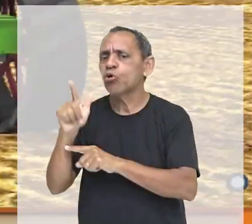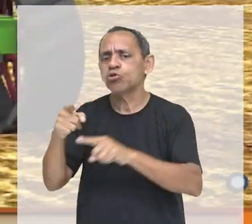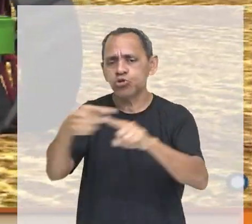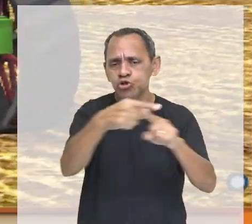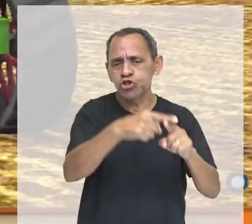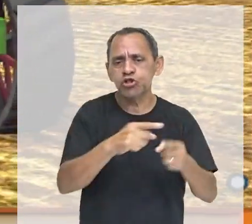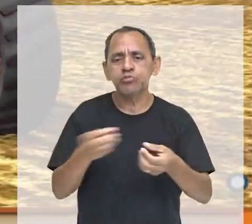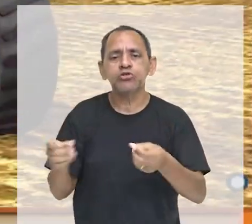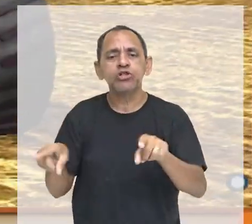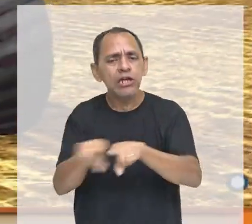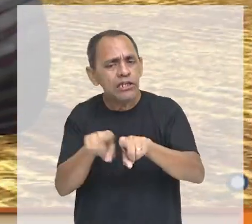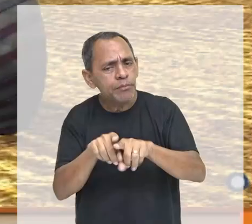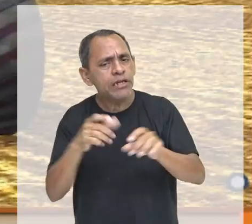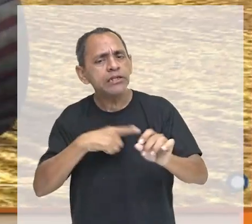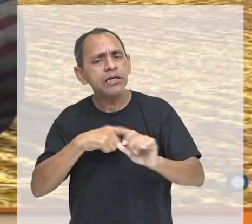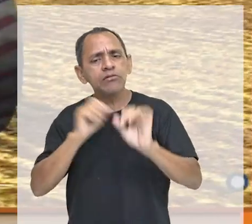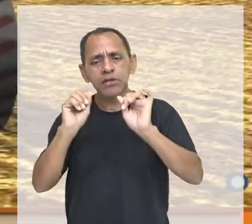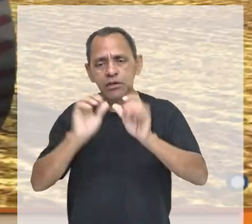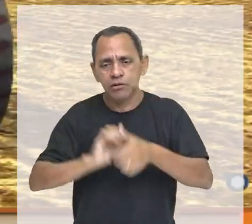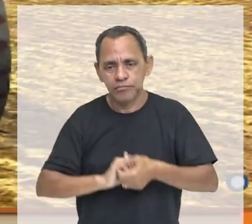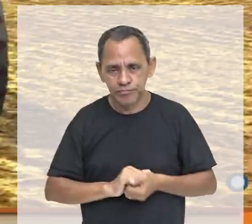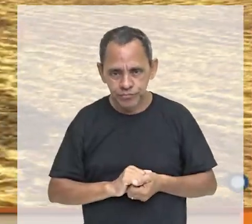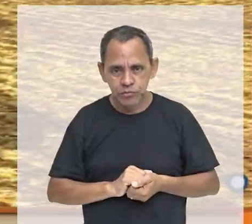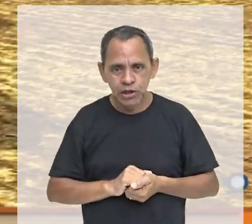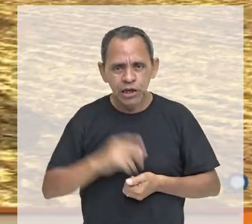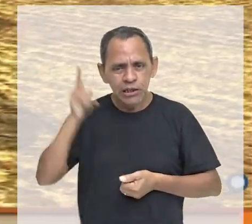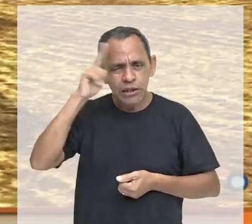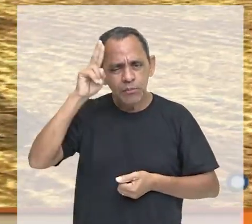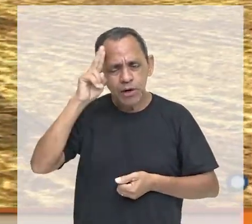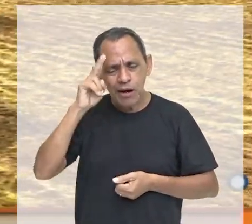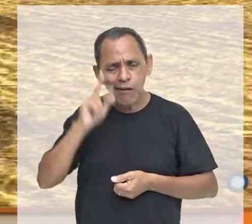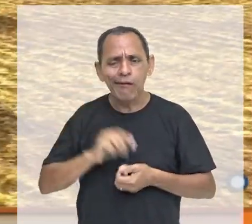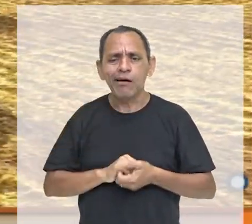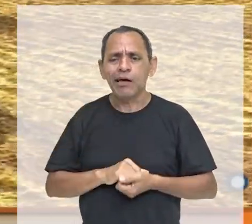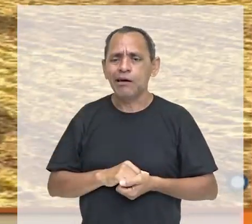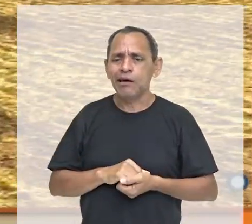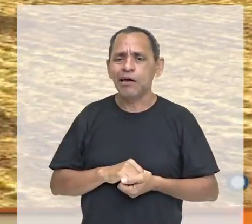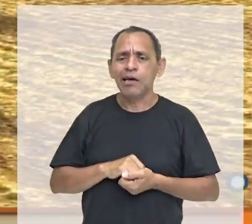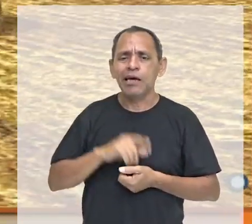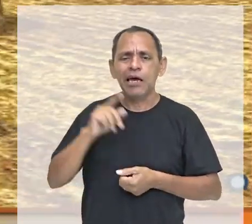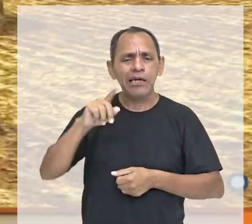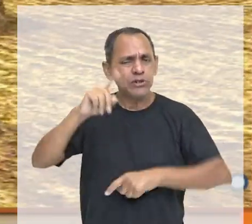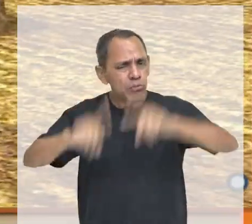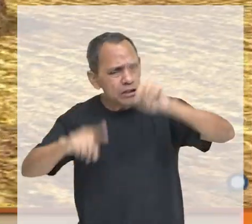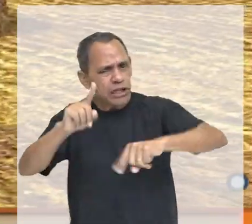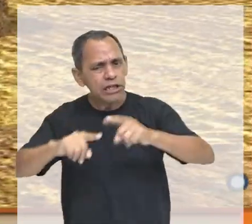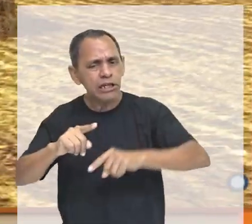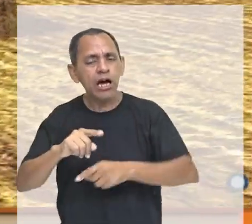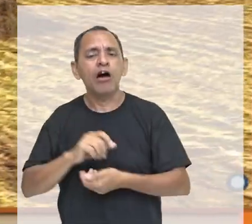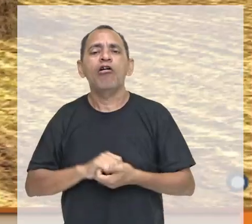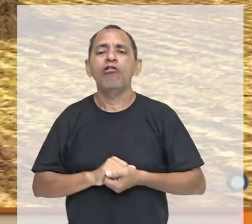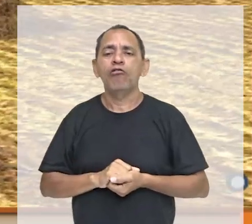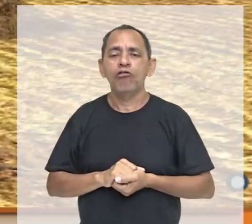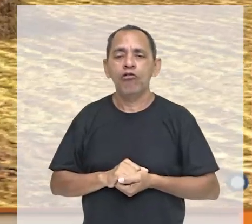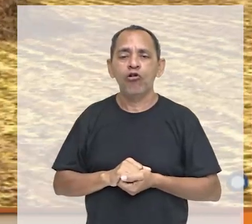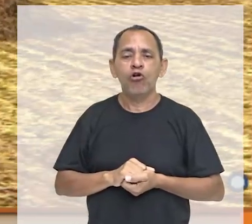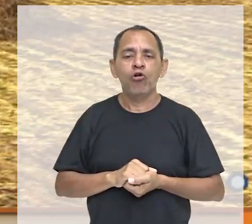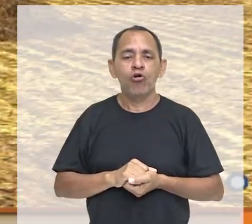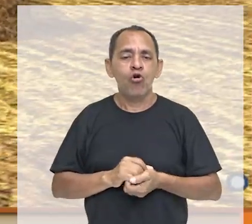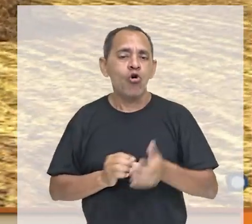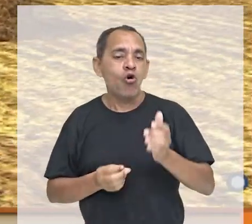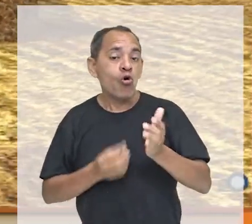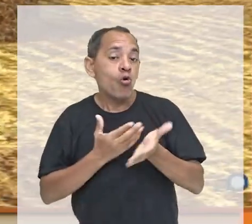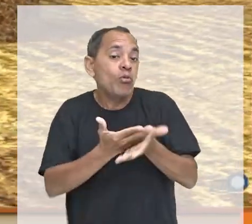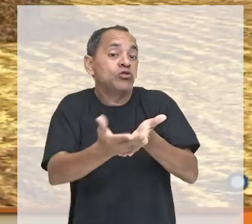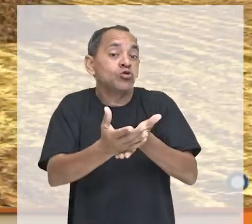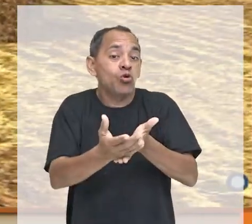Essa debulhadora, só para lembrar para vocês, ela veio aparecer lá na segunda Revolução Industrial, que se